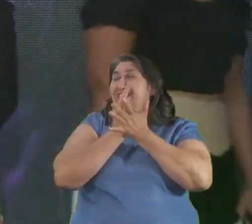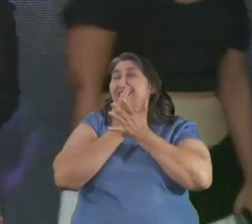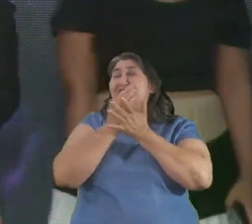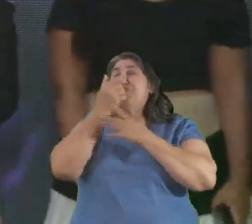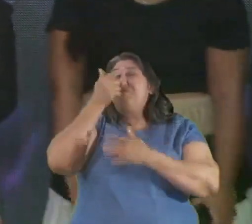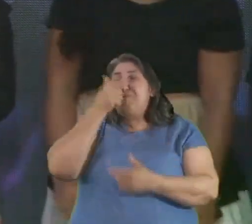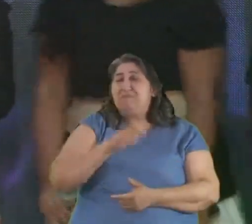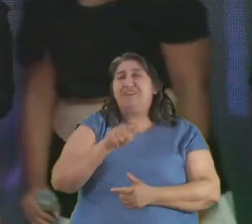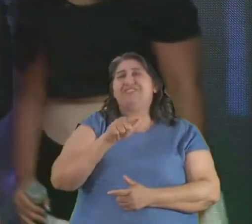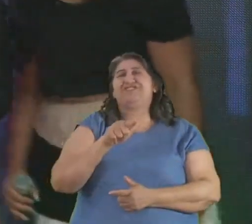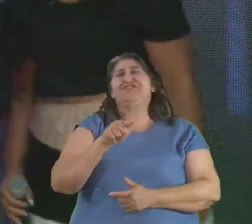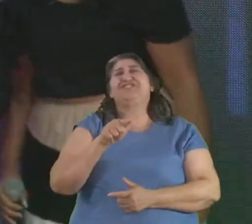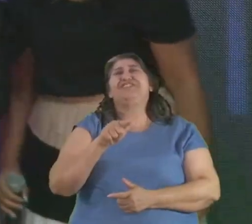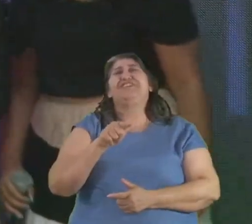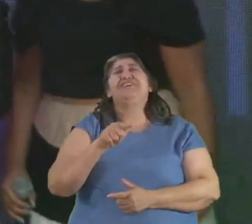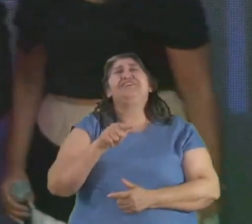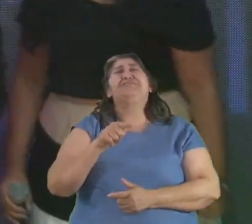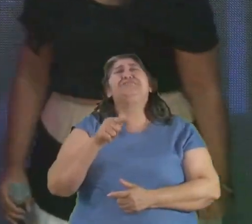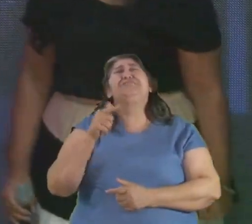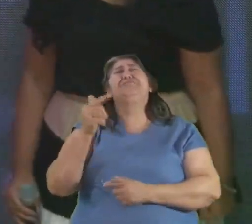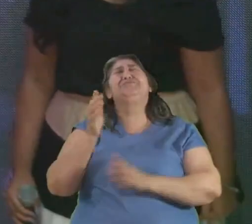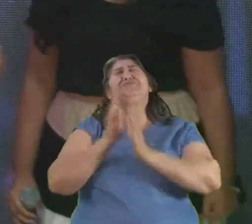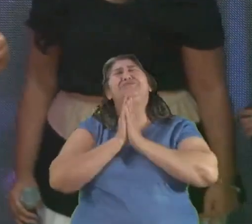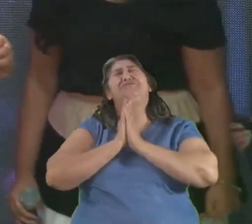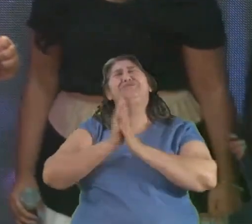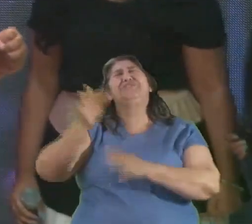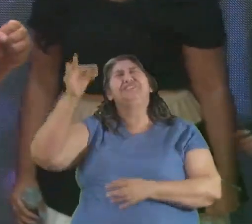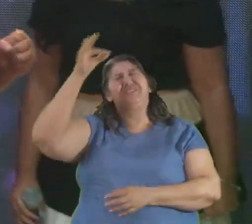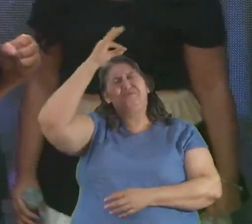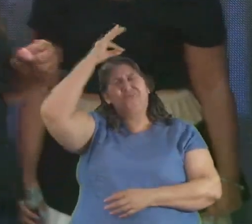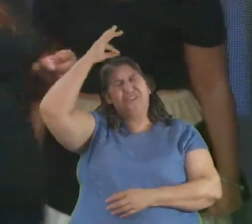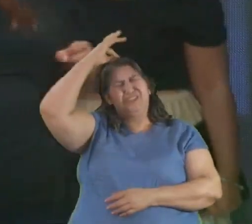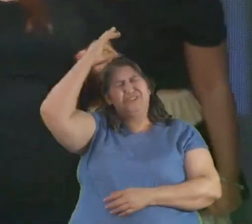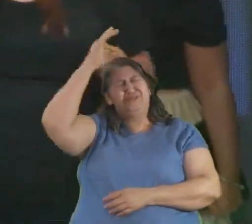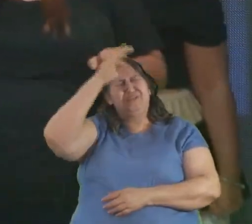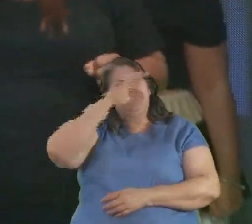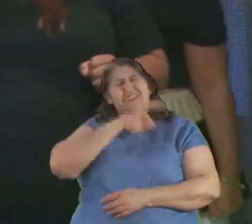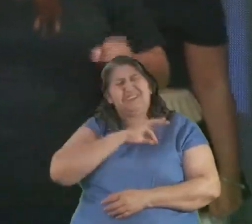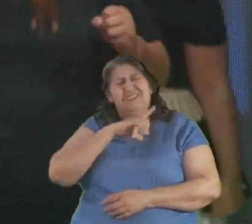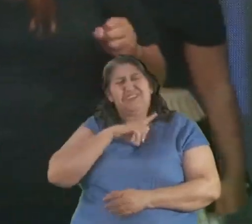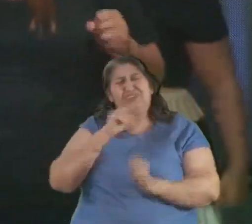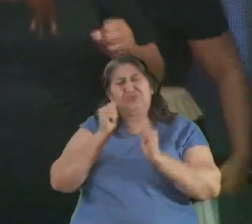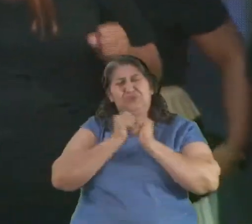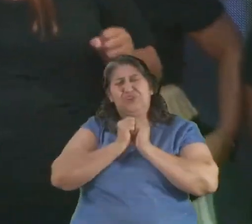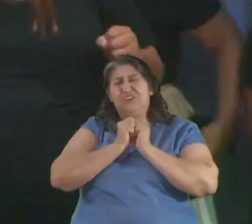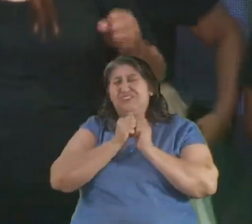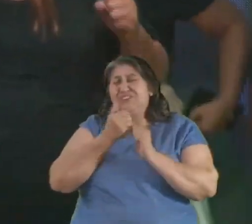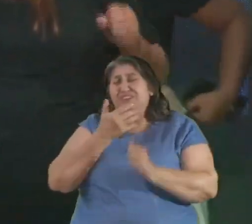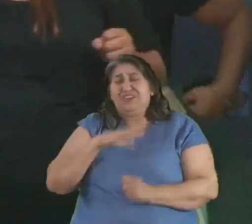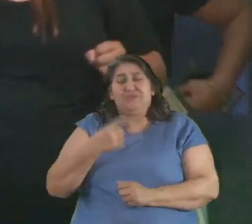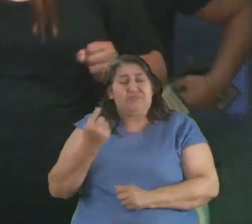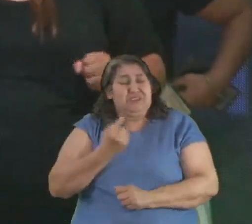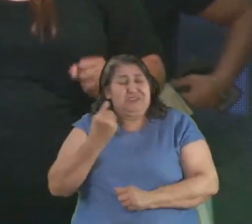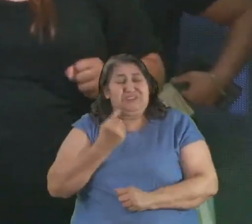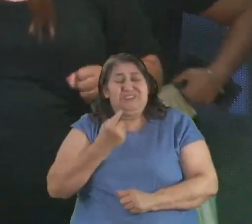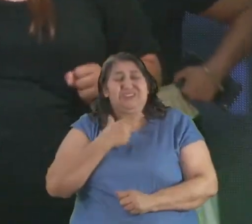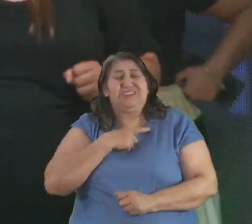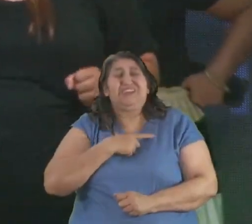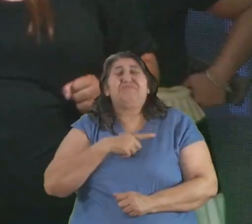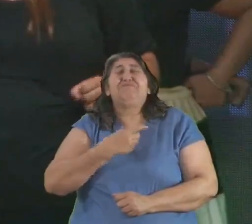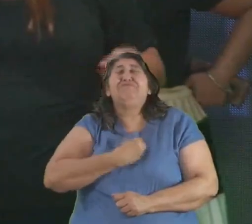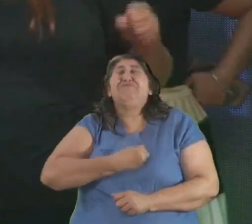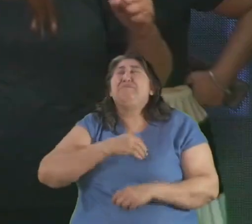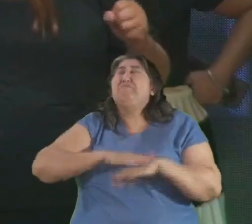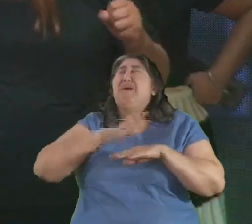Pai. Esteja conosco, amigo Espírito Santo. Não nos deixe só, Pai. Pai, nós queremos viver mais de